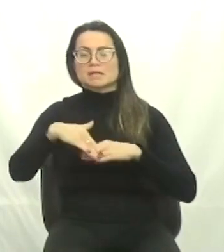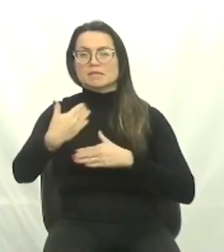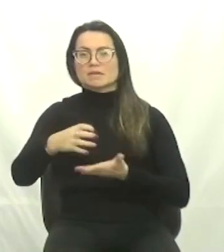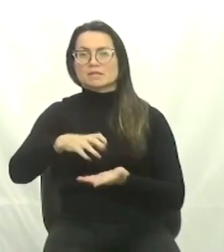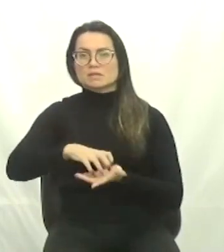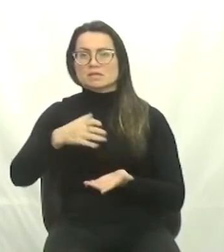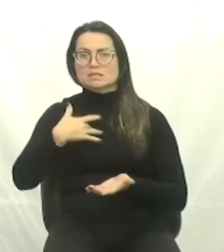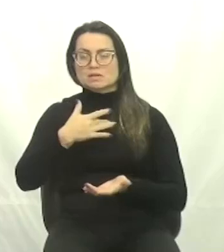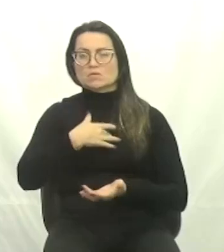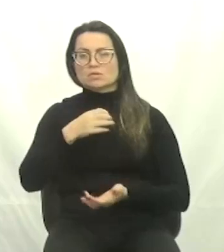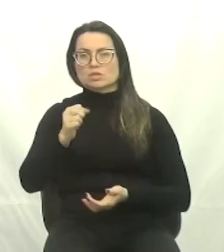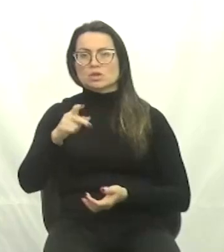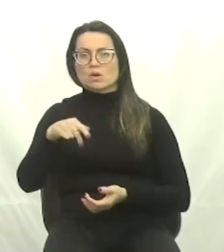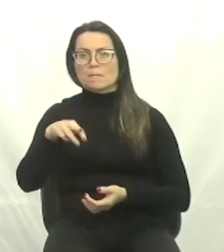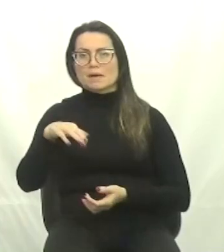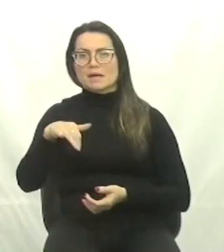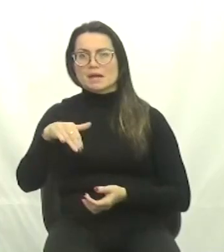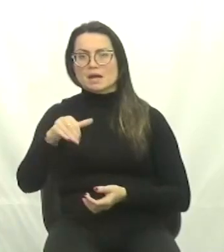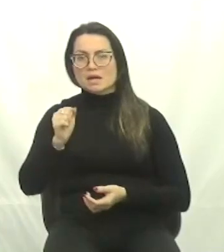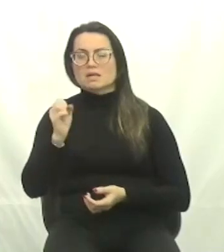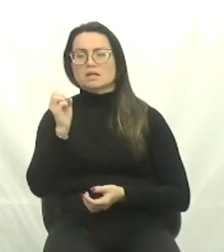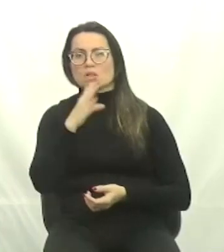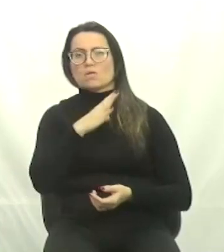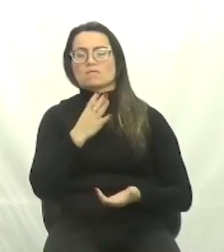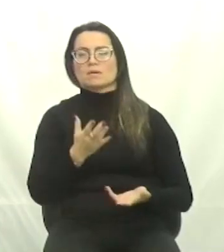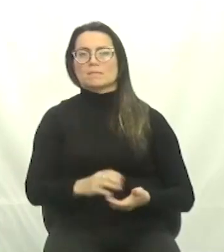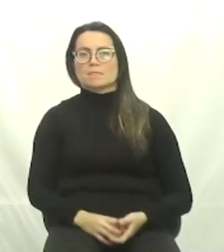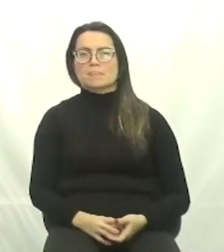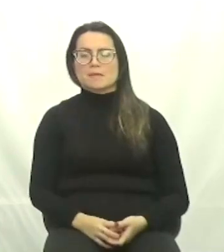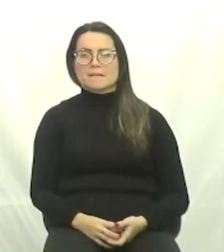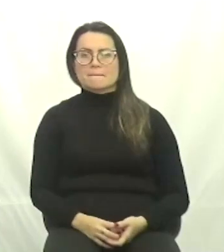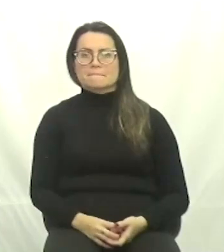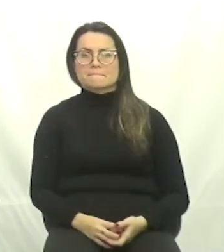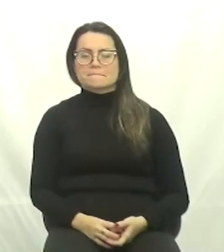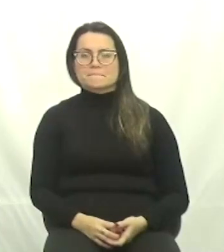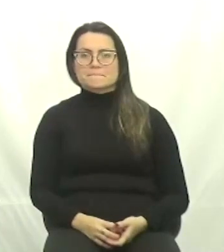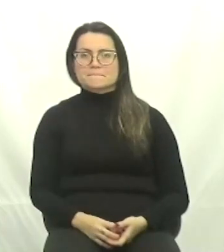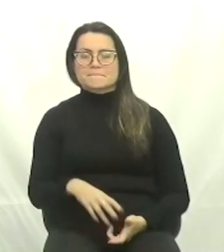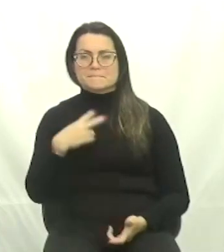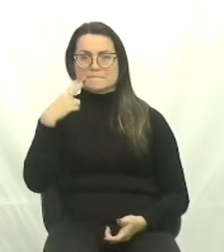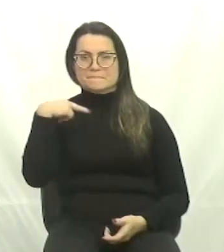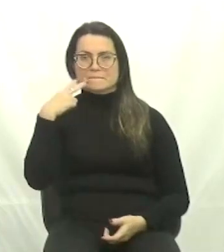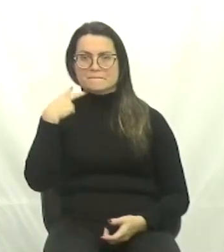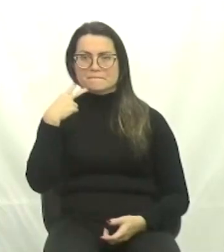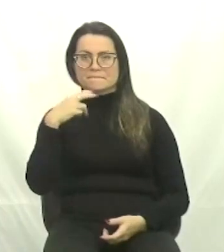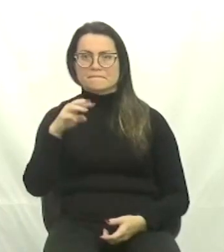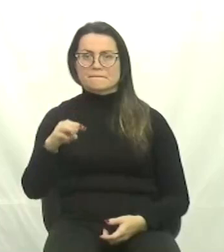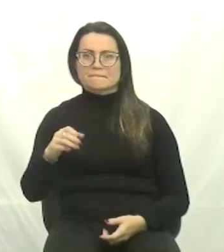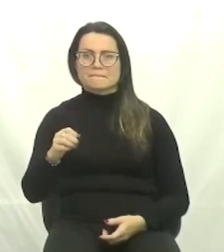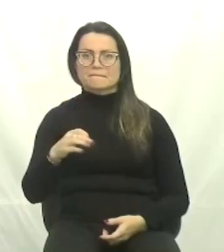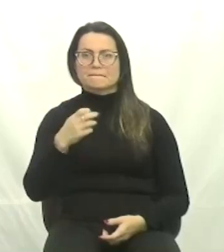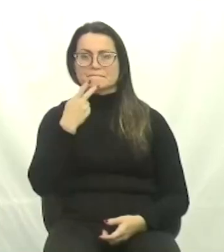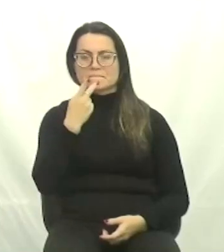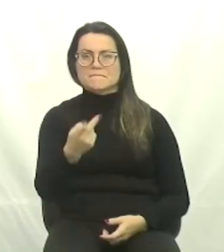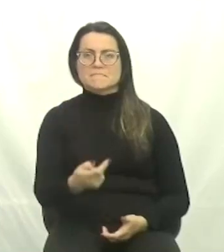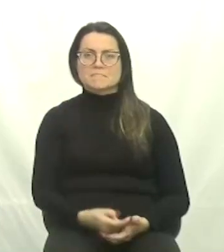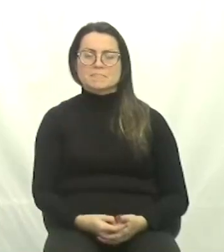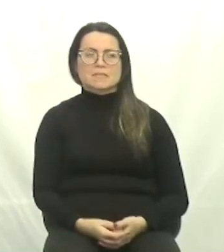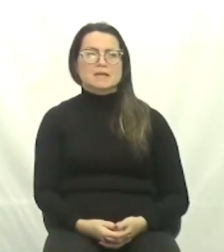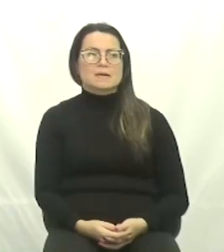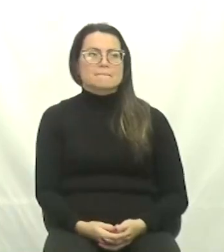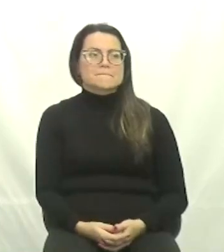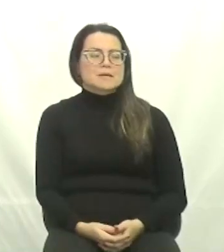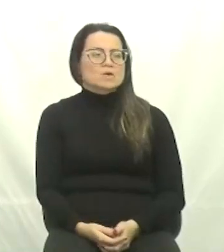Nova. Requerimento está em discussão. Com a palavra, o autor do requerimento, vereador Manuel Rosengue da Silva.